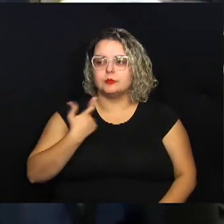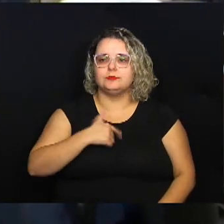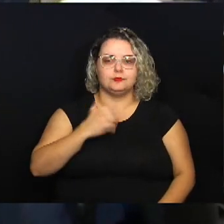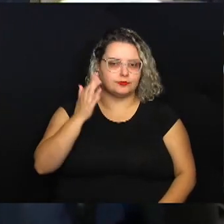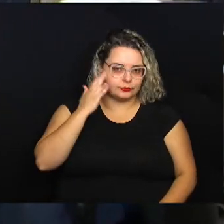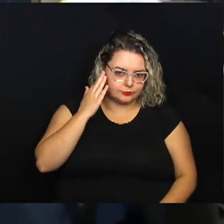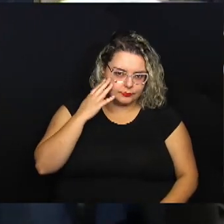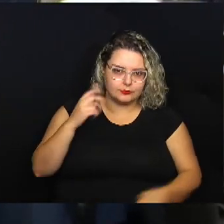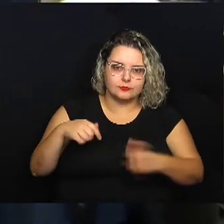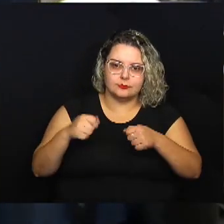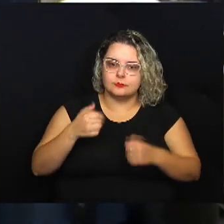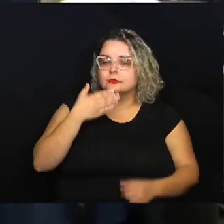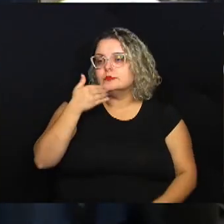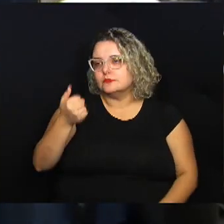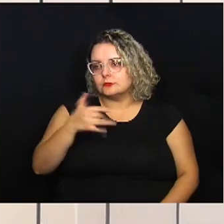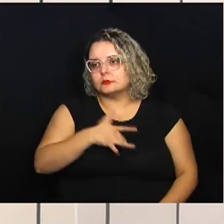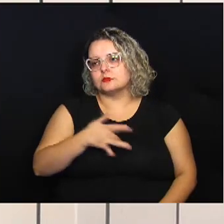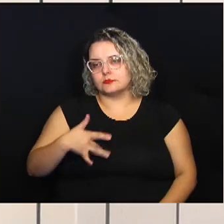precisa melhorar na saúde.